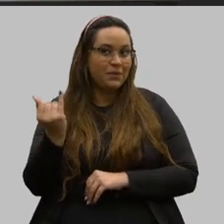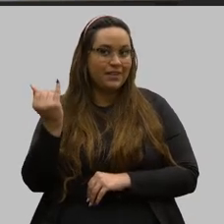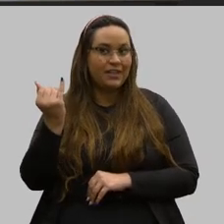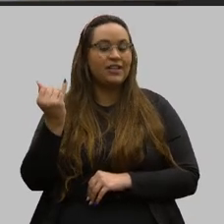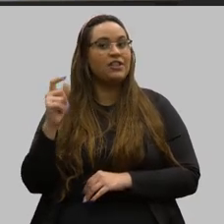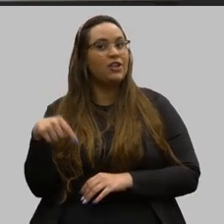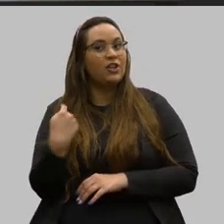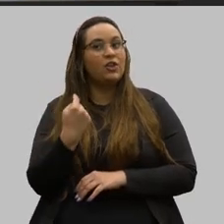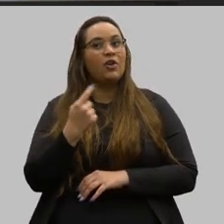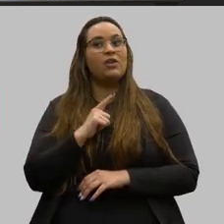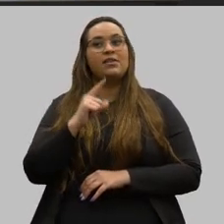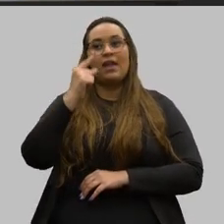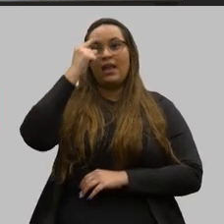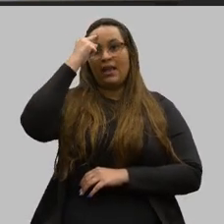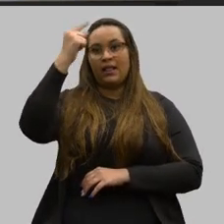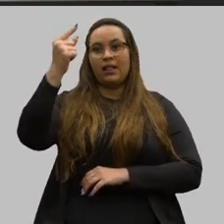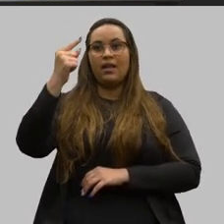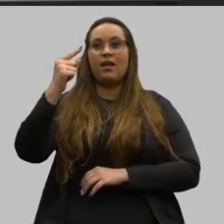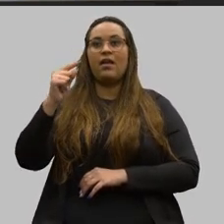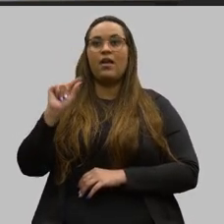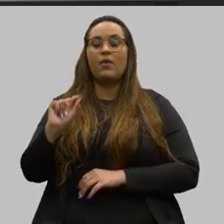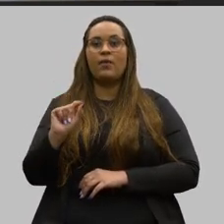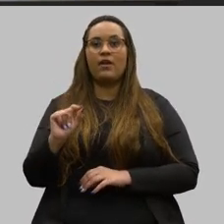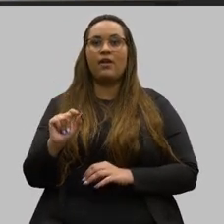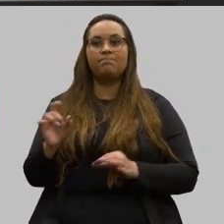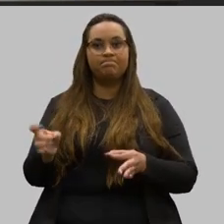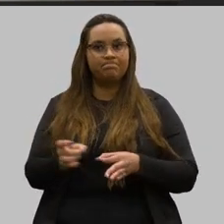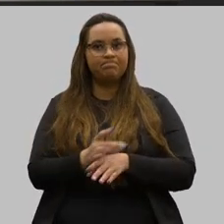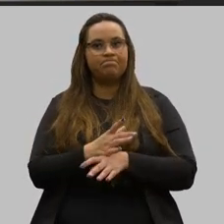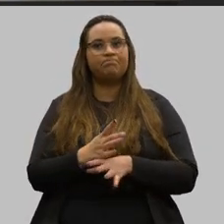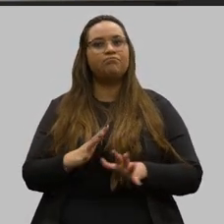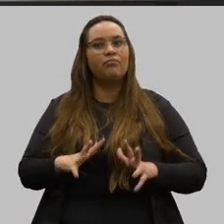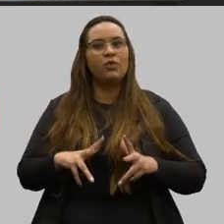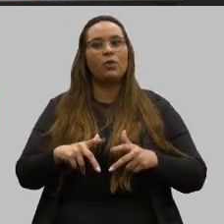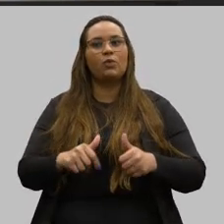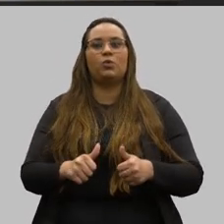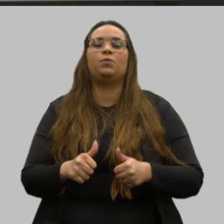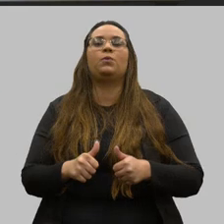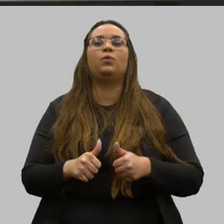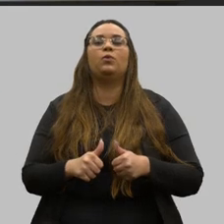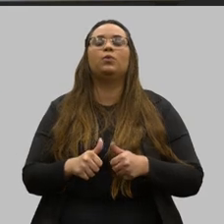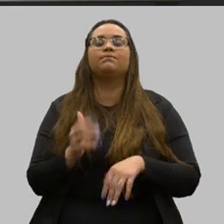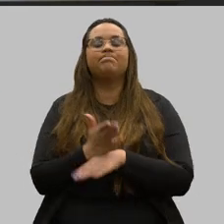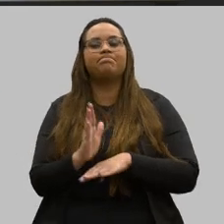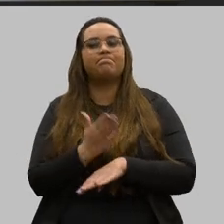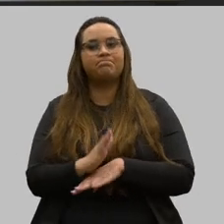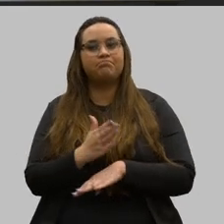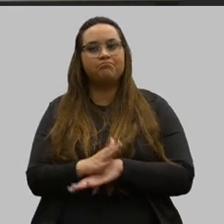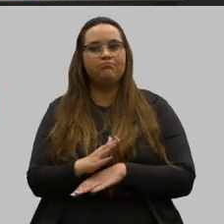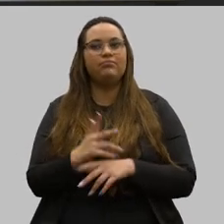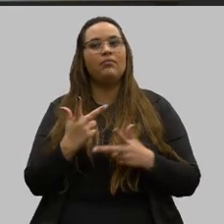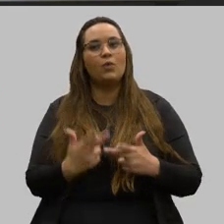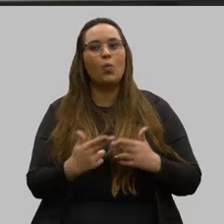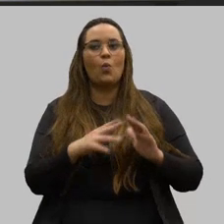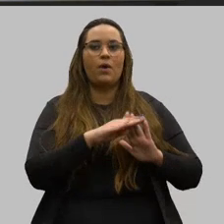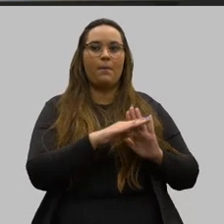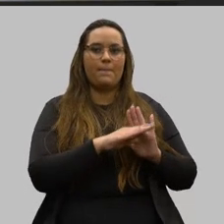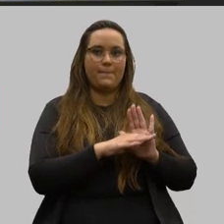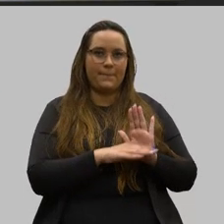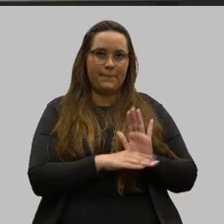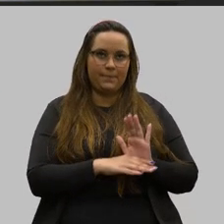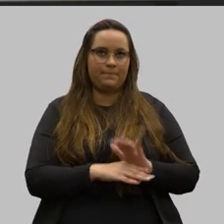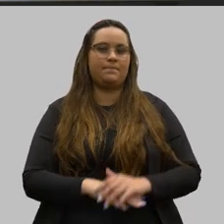Feche esse esse biênio aí eh com toda a tropa dentro da característica que foi planejada com os treinamentos